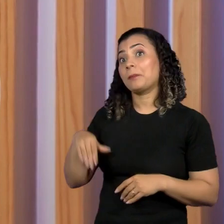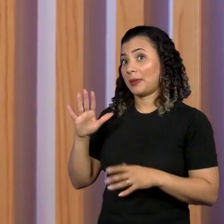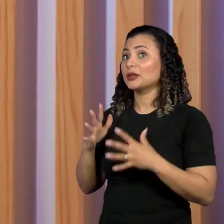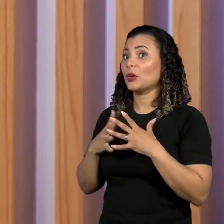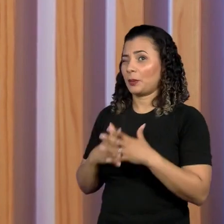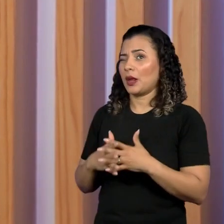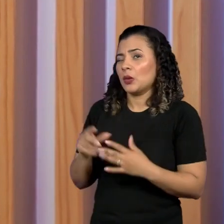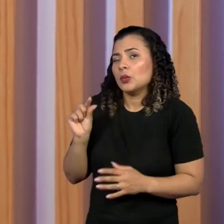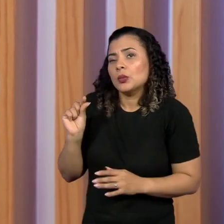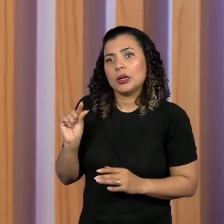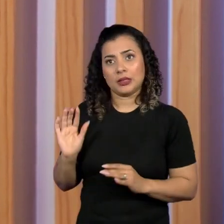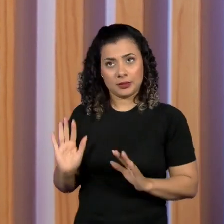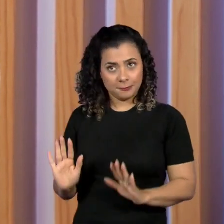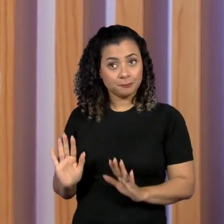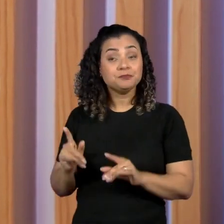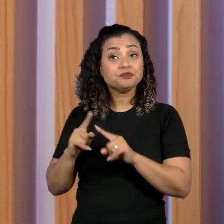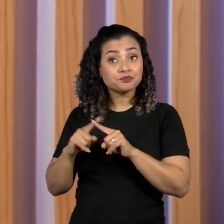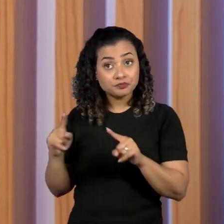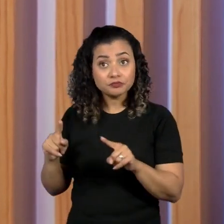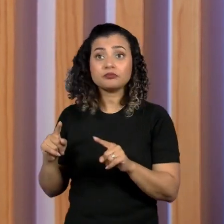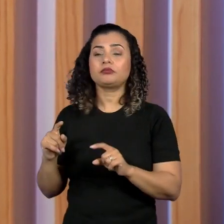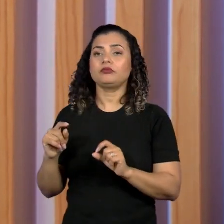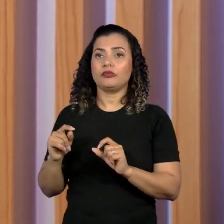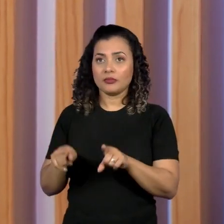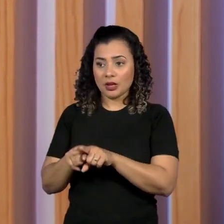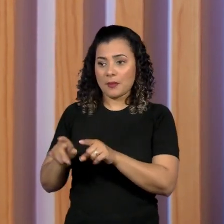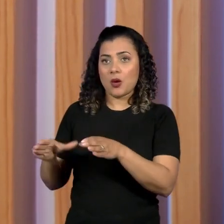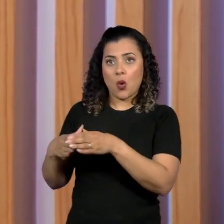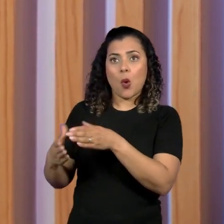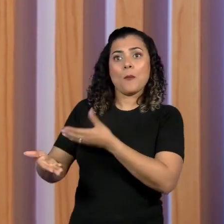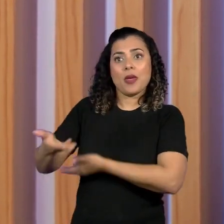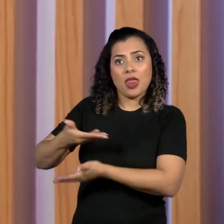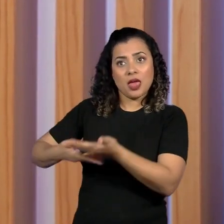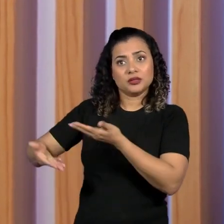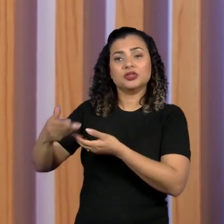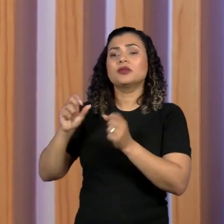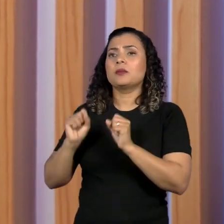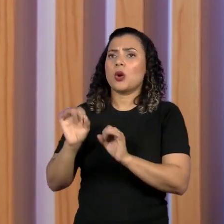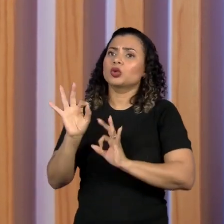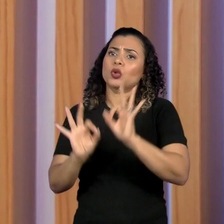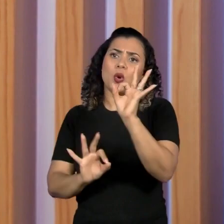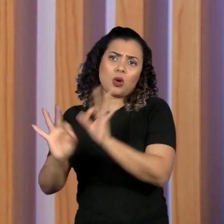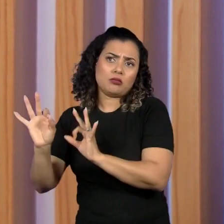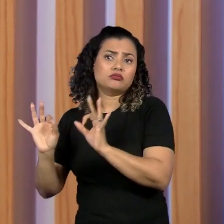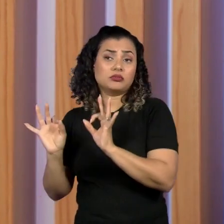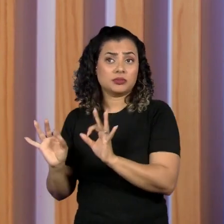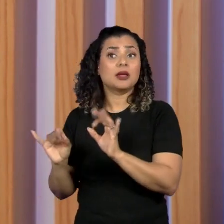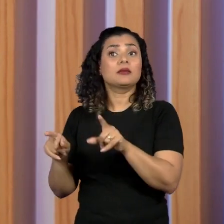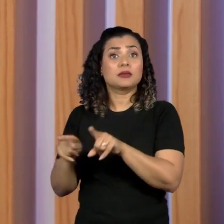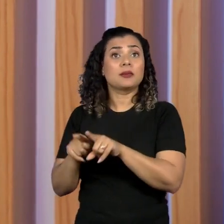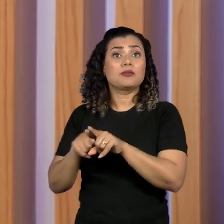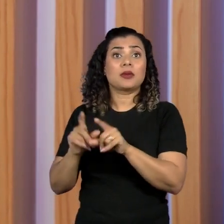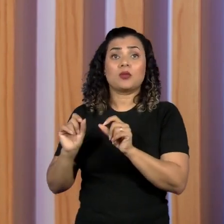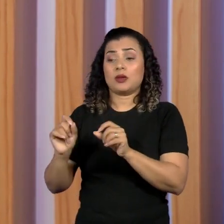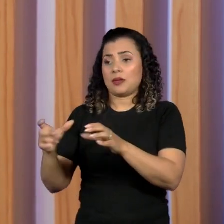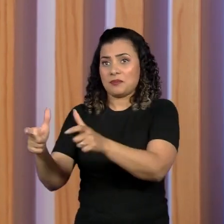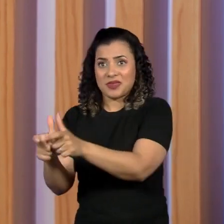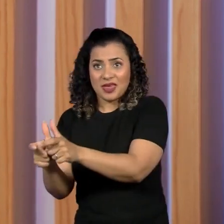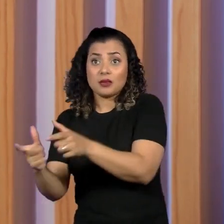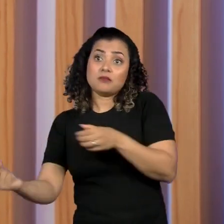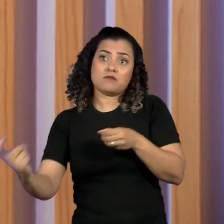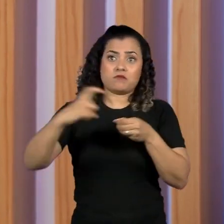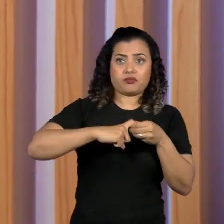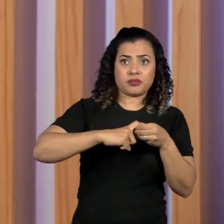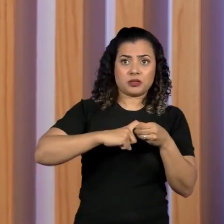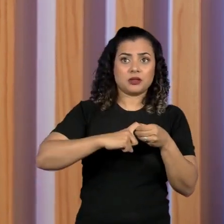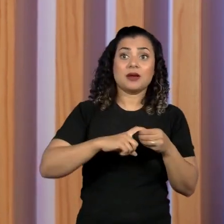complicado, mas a tendência dessas cooperativas, né, elas podem se organizar também em uma outra cooperativa maior, né? Até para ganhar